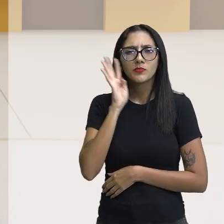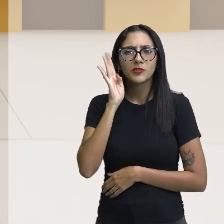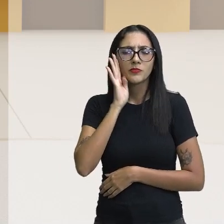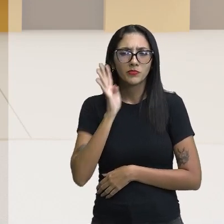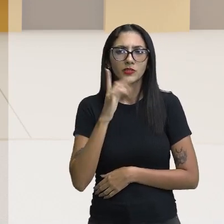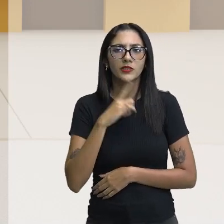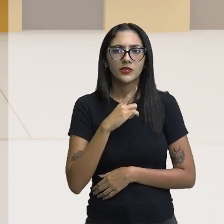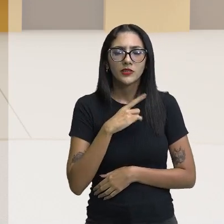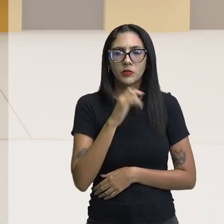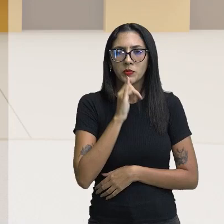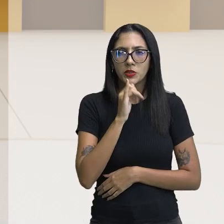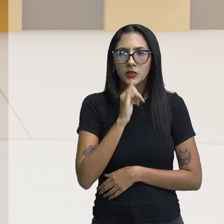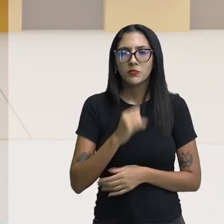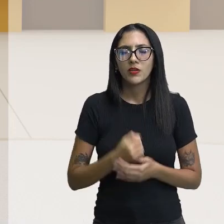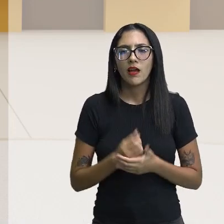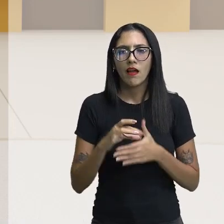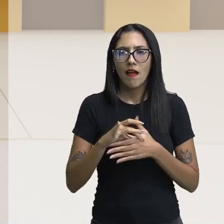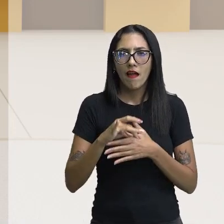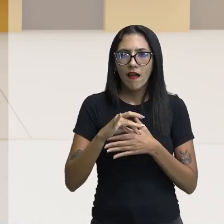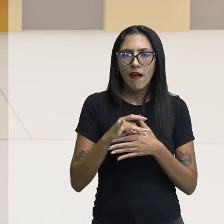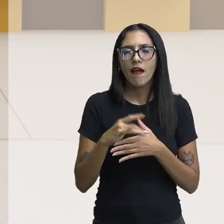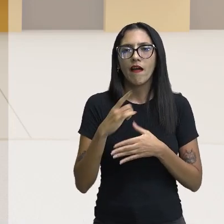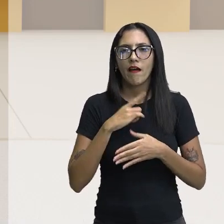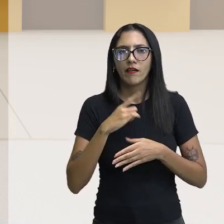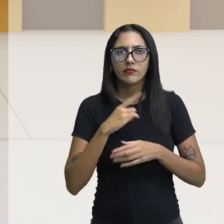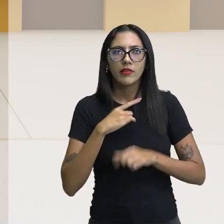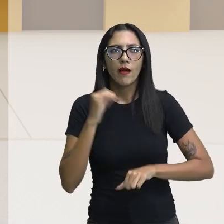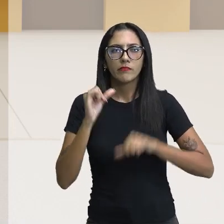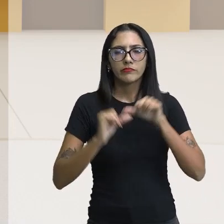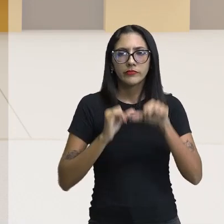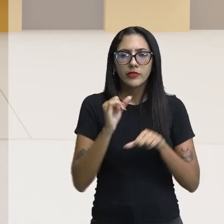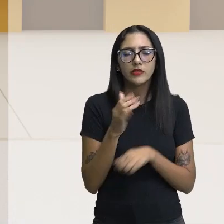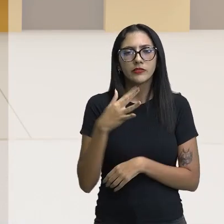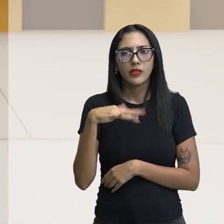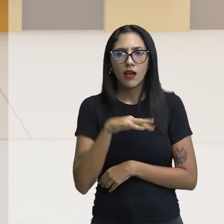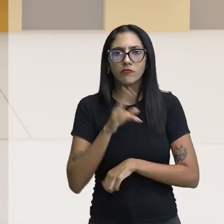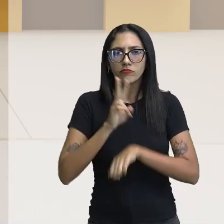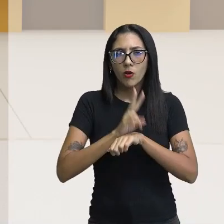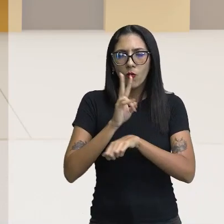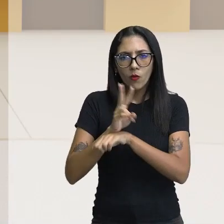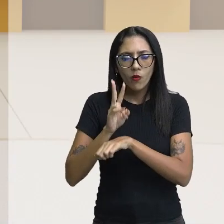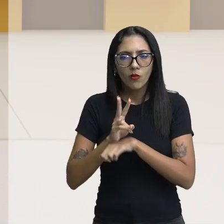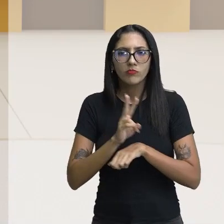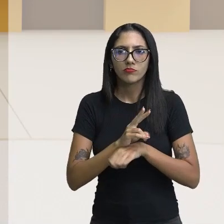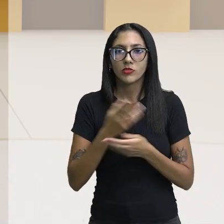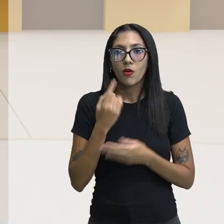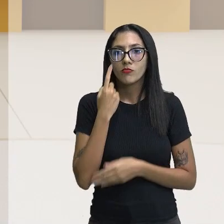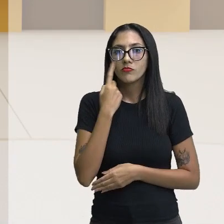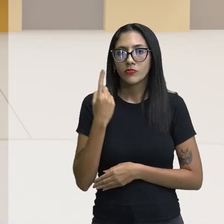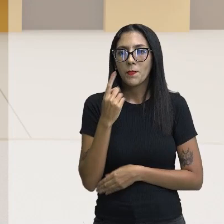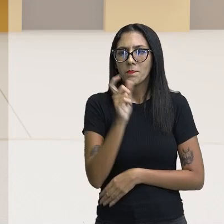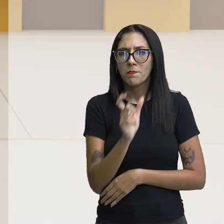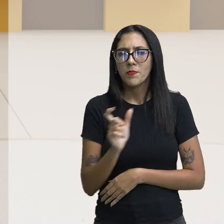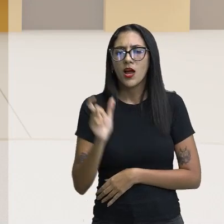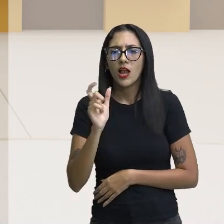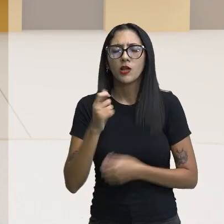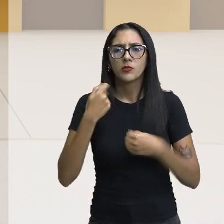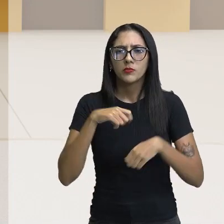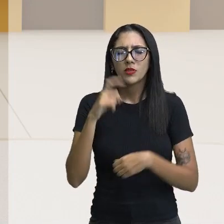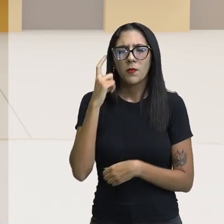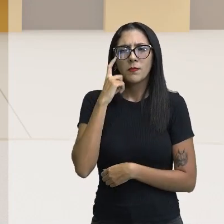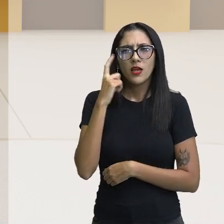excessivo de carne contribui para a preservação dos ecossistemas. Então, olha só o destaque ali, a palavra, refletir sobre